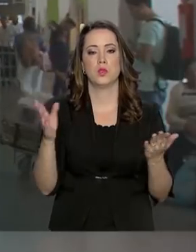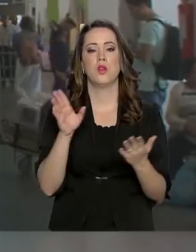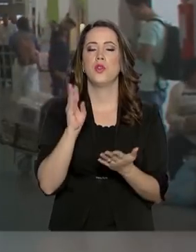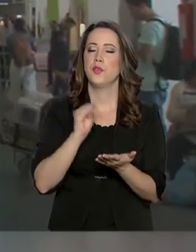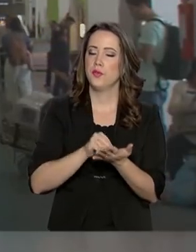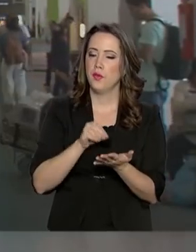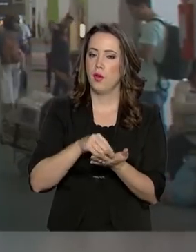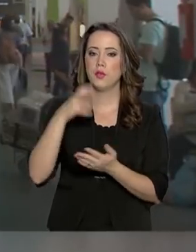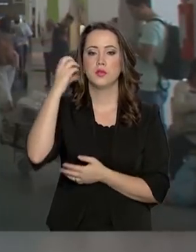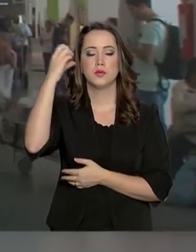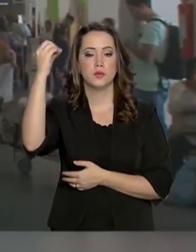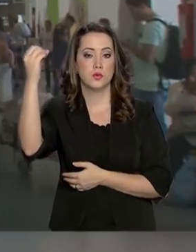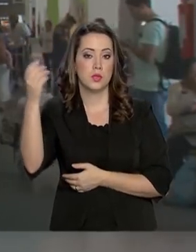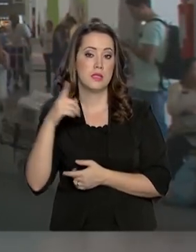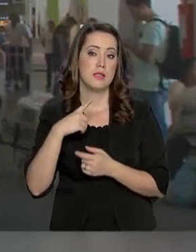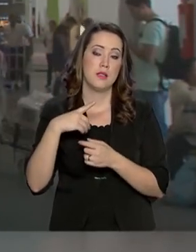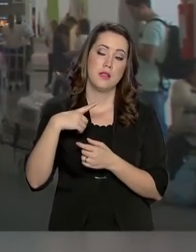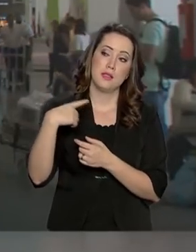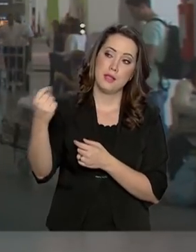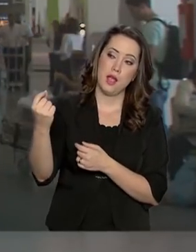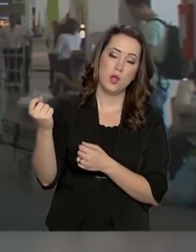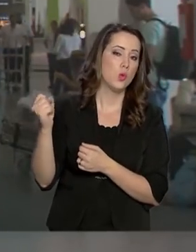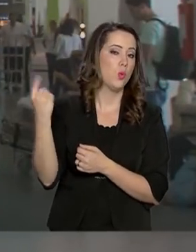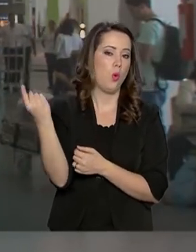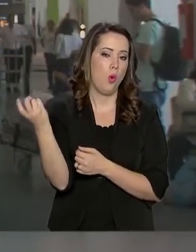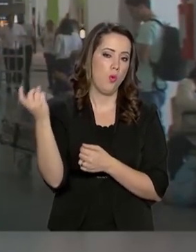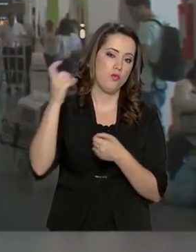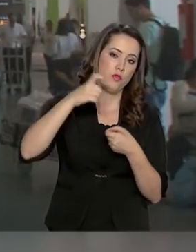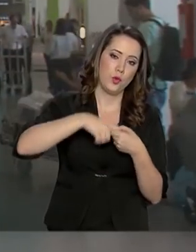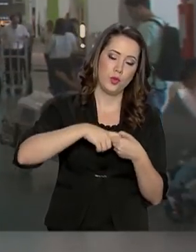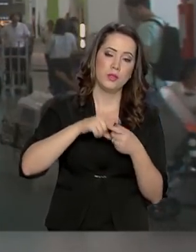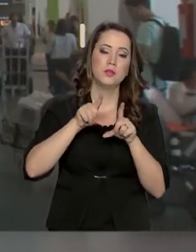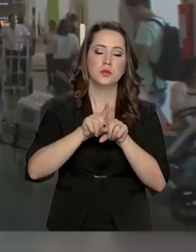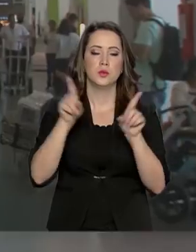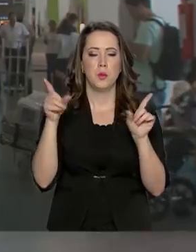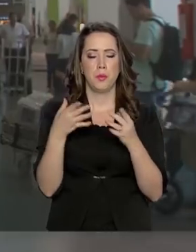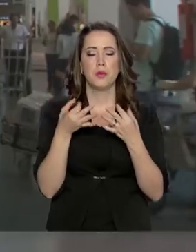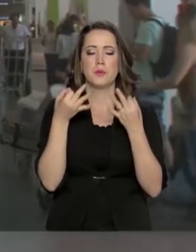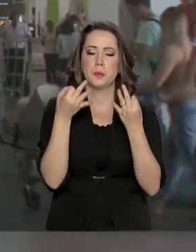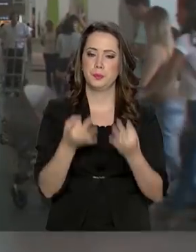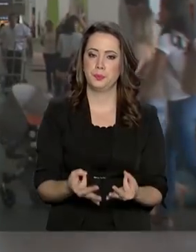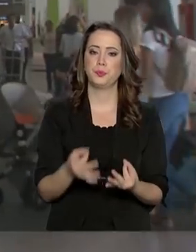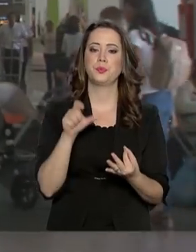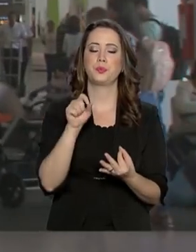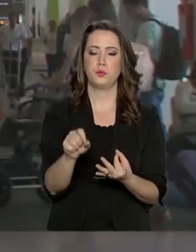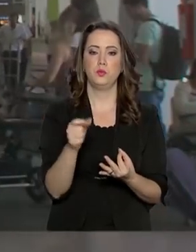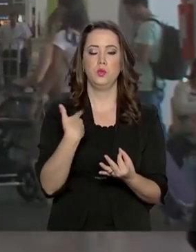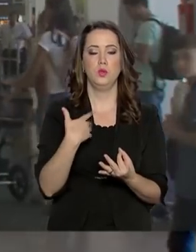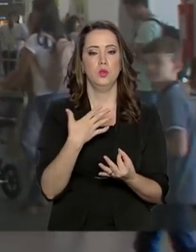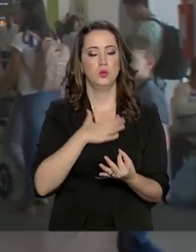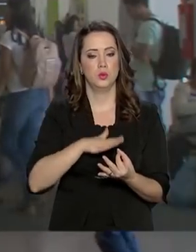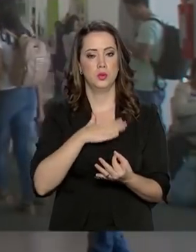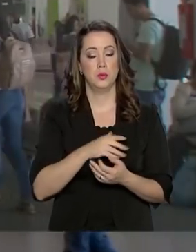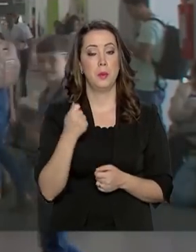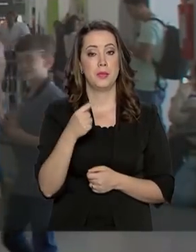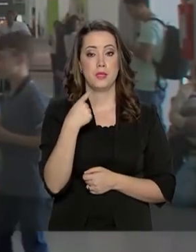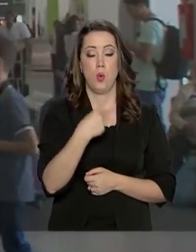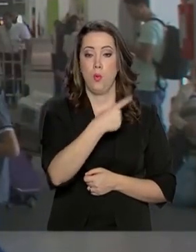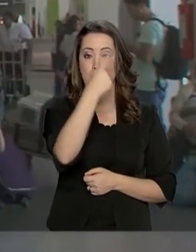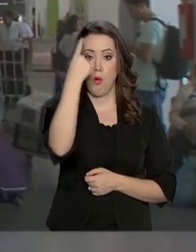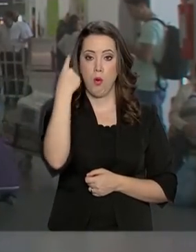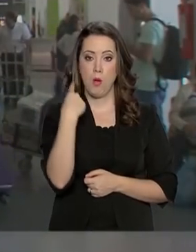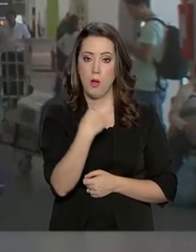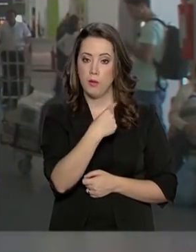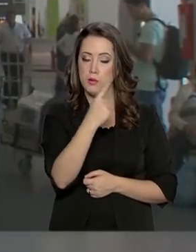vai viajar, seja saindo de casa ou voltando para casa, para garantir uma viagem tranquila. É importante chegar com pelo menos 1 hora e meia